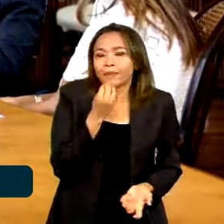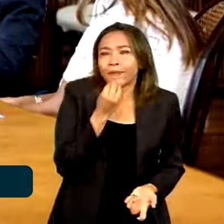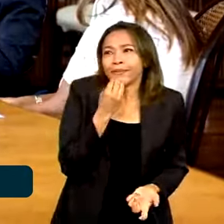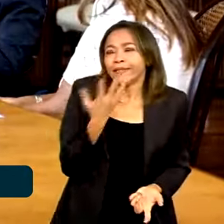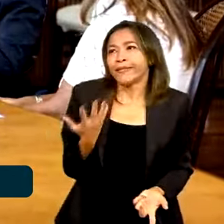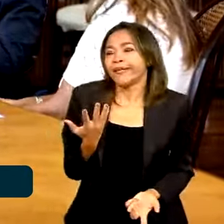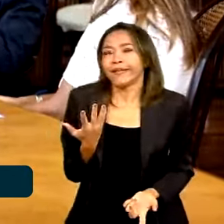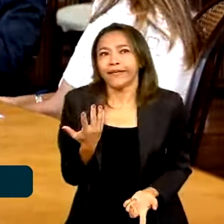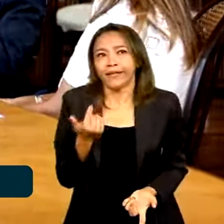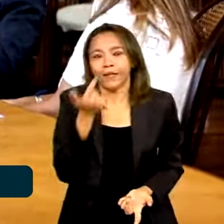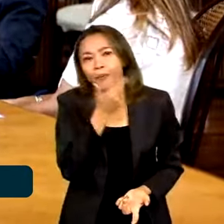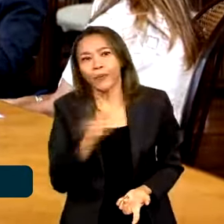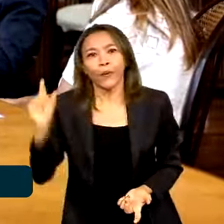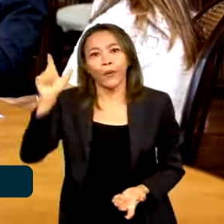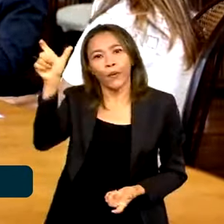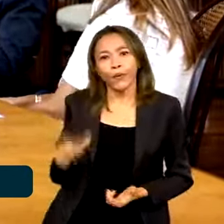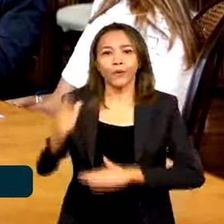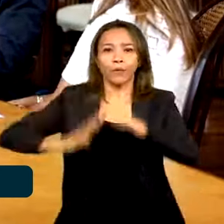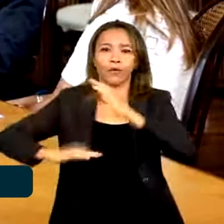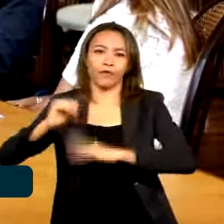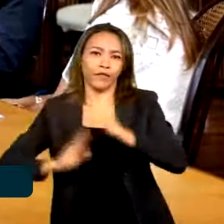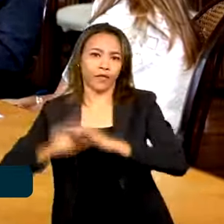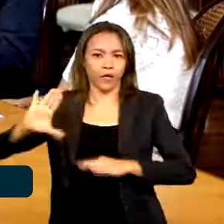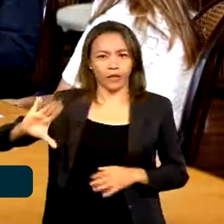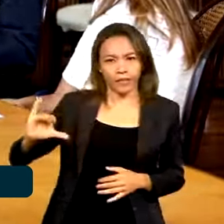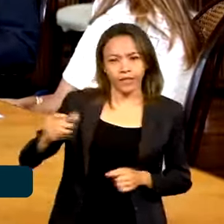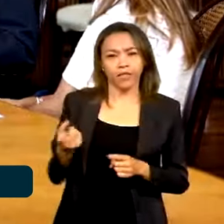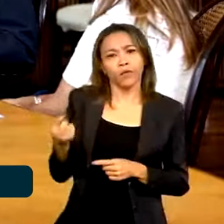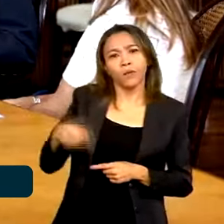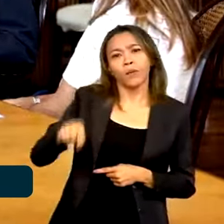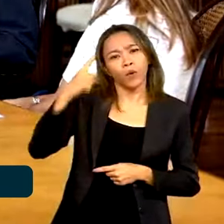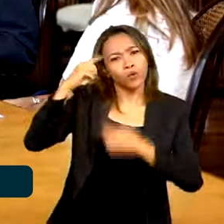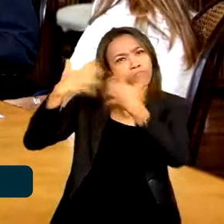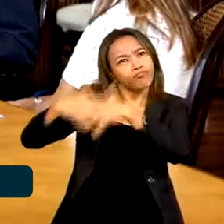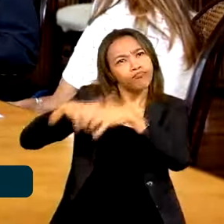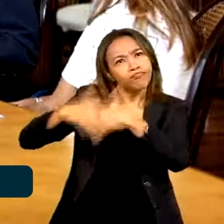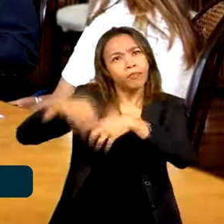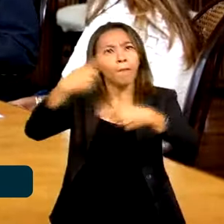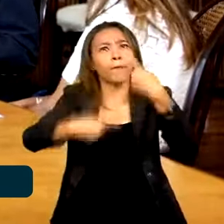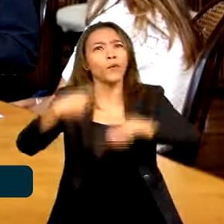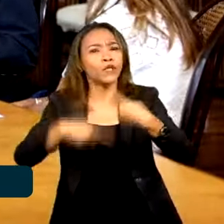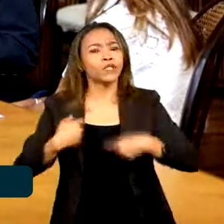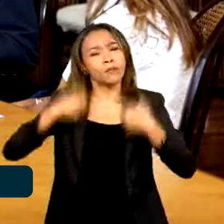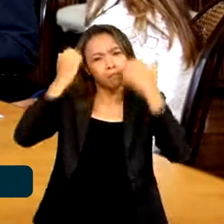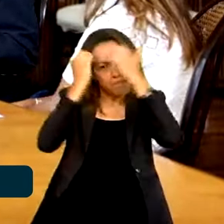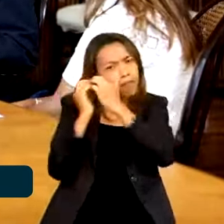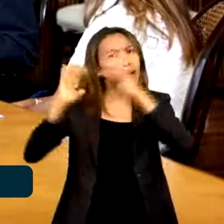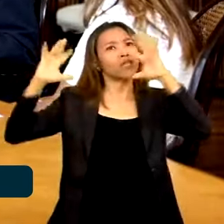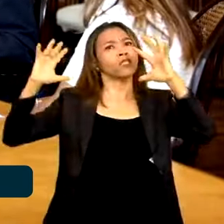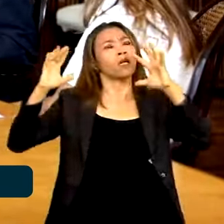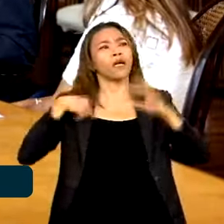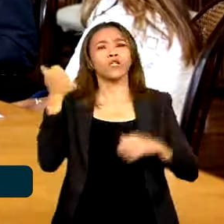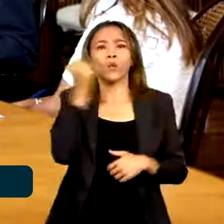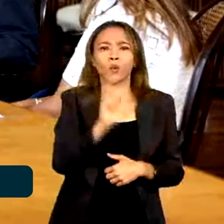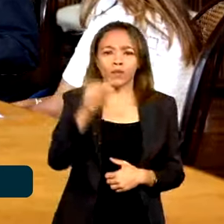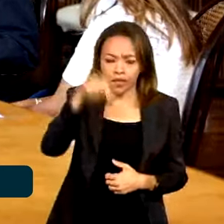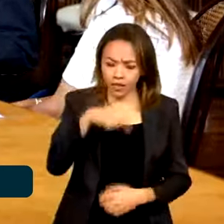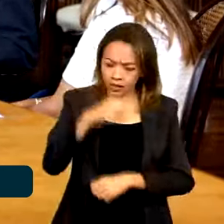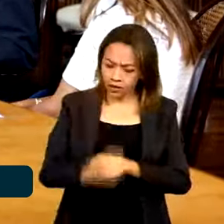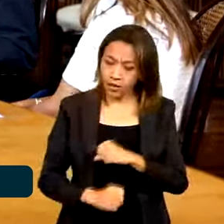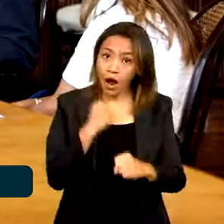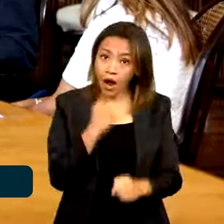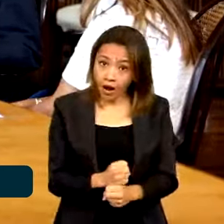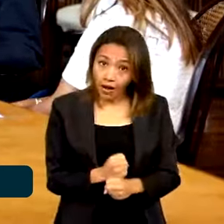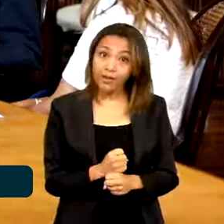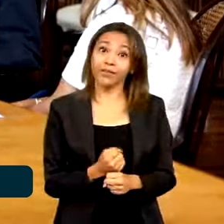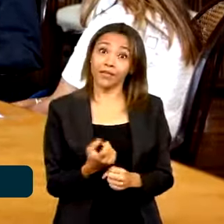cientista político, nenhum analista político que pudesse imaginar que a gente fosse chegar no final do ano na situação promissora que nós